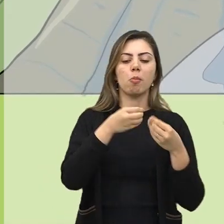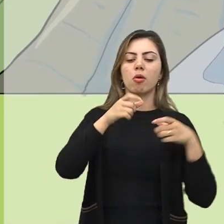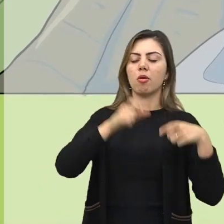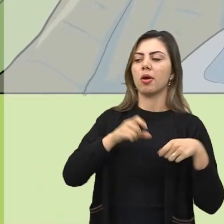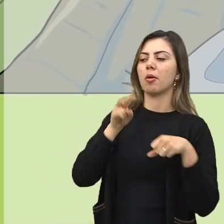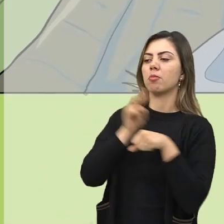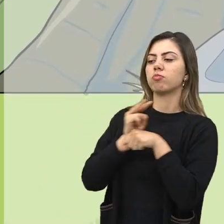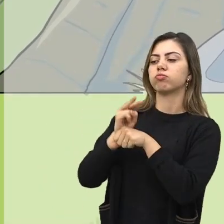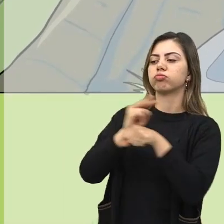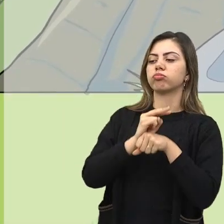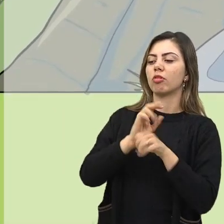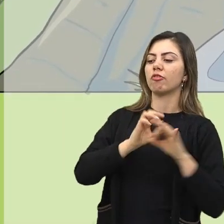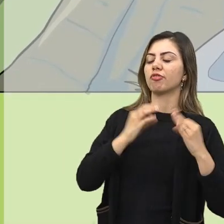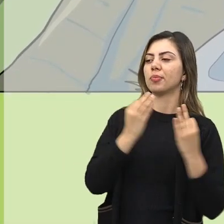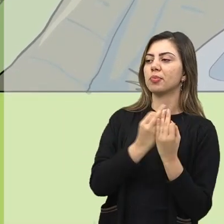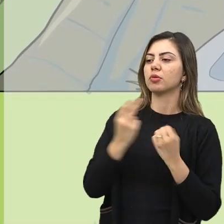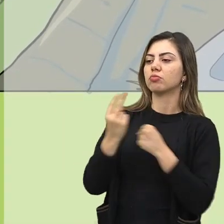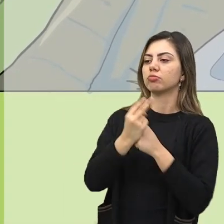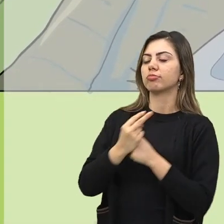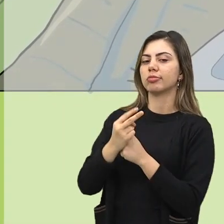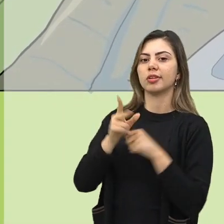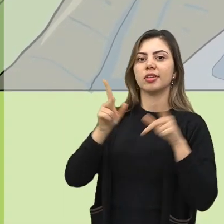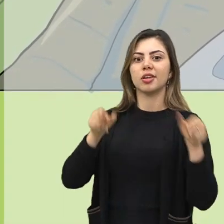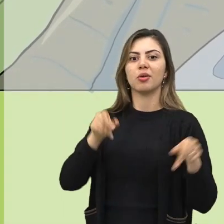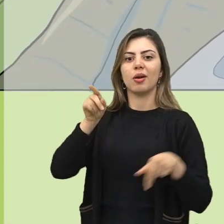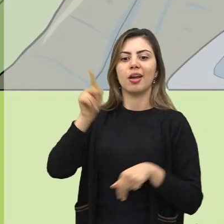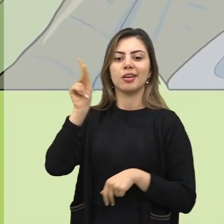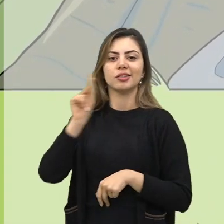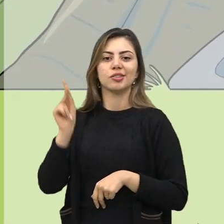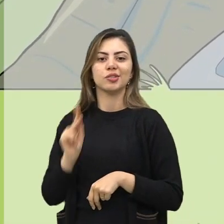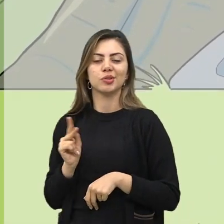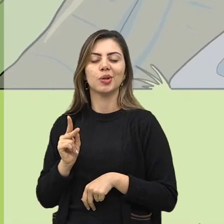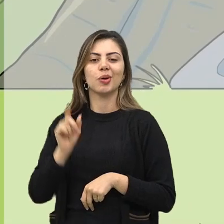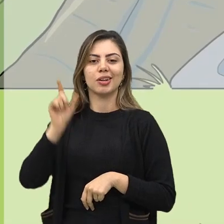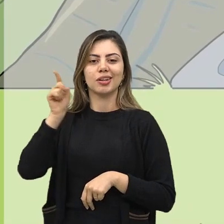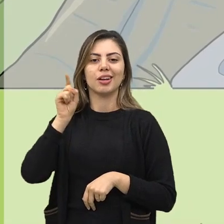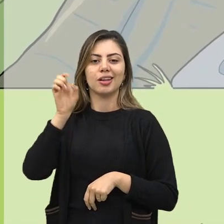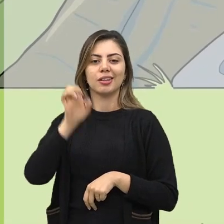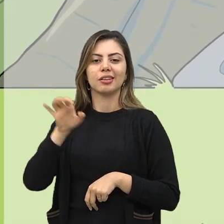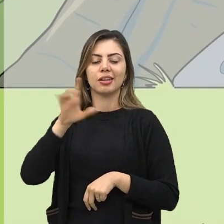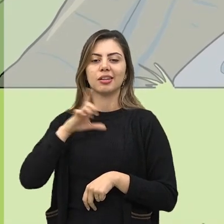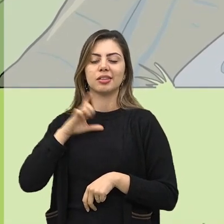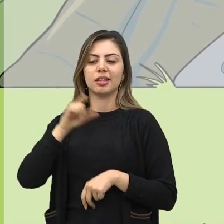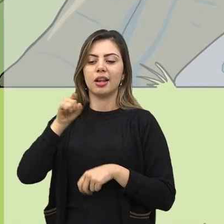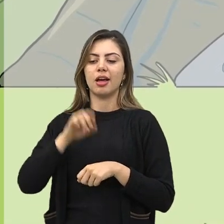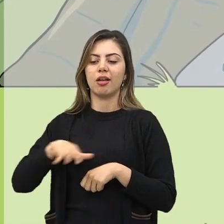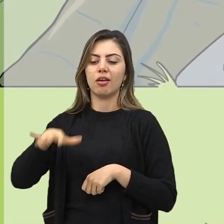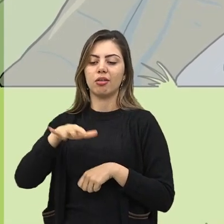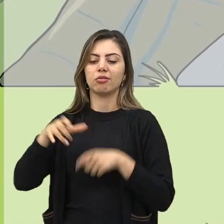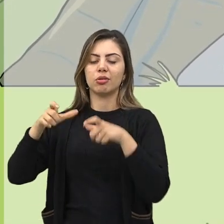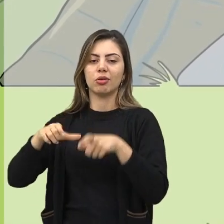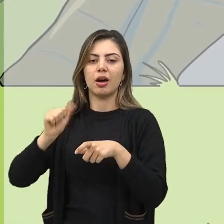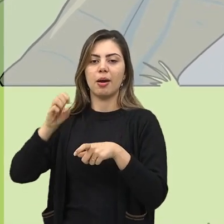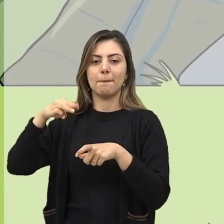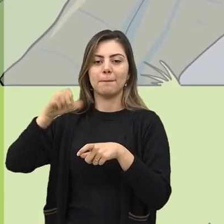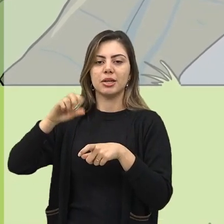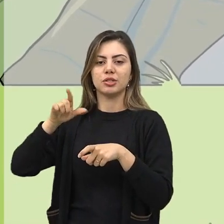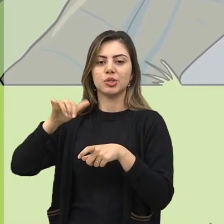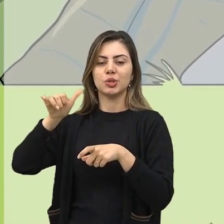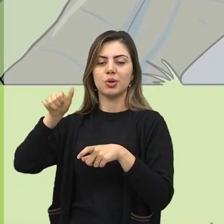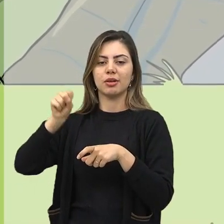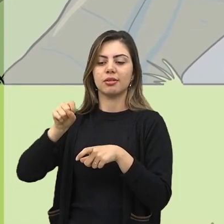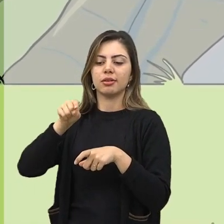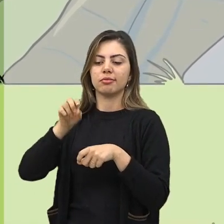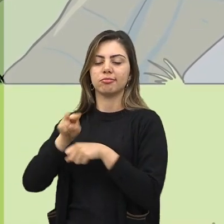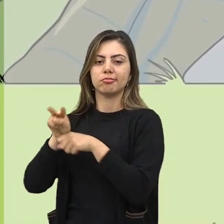suas famílias, assim como as Amazonas dos mitos protegiam suas terras. Elas nos ensinaram sobre